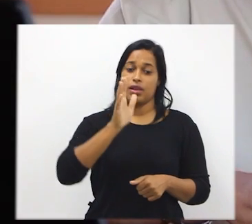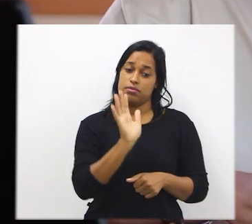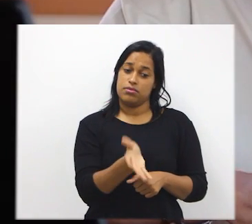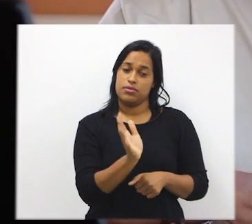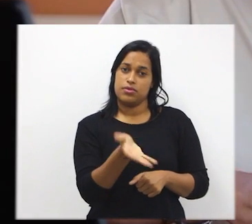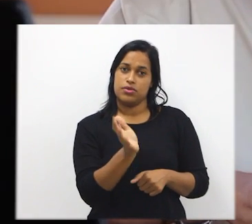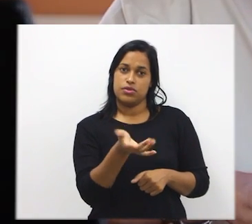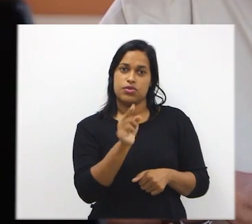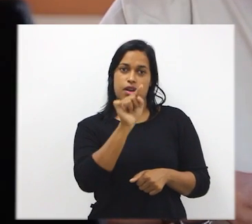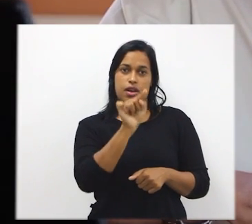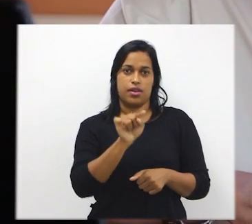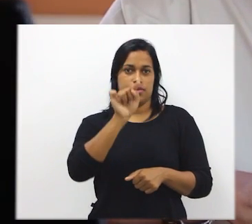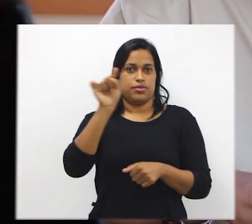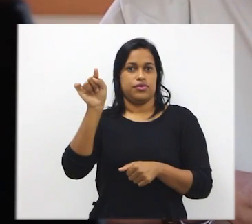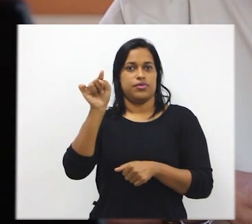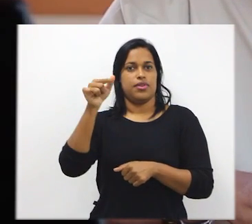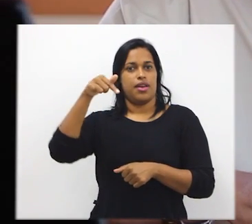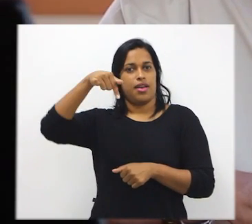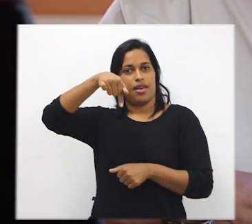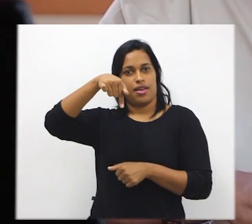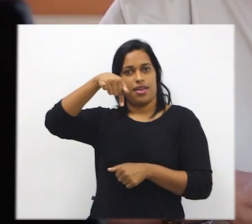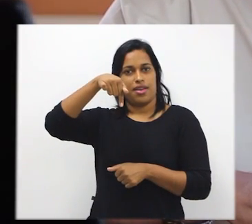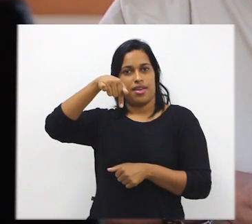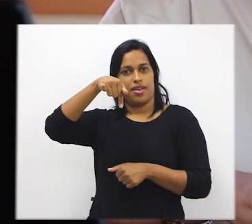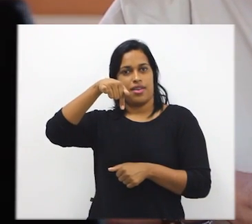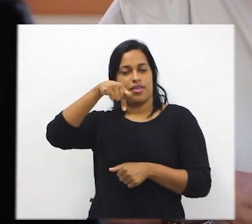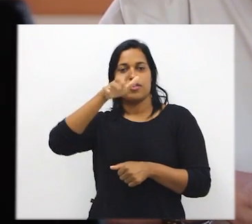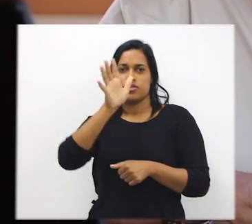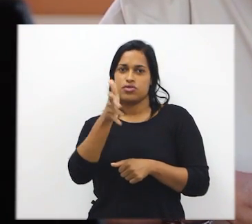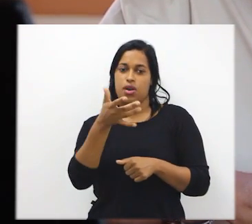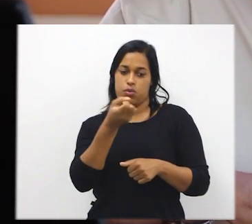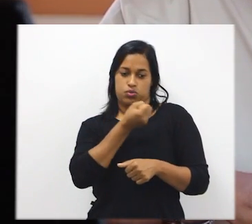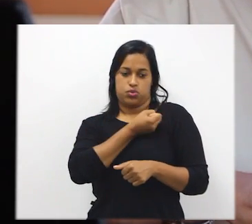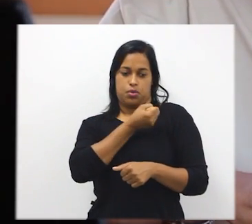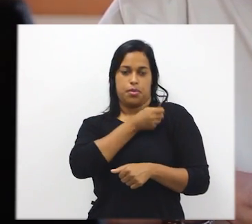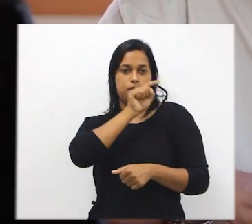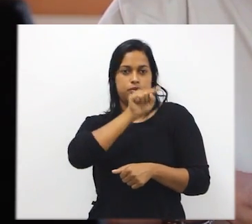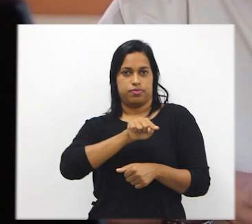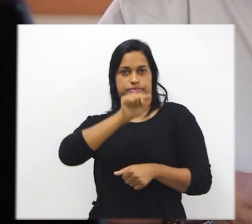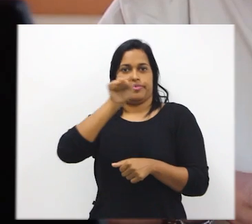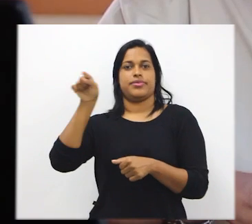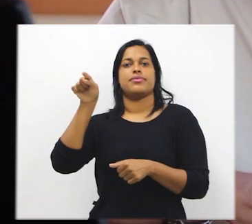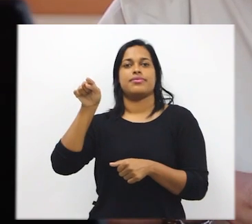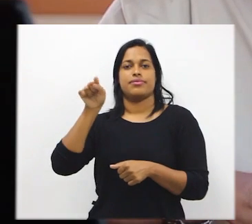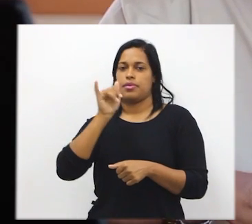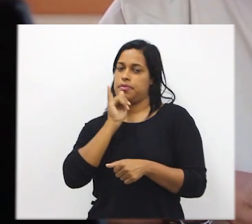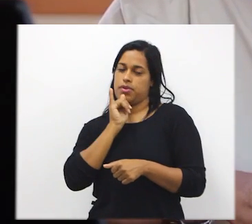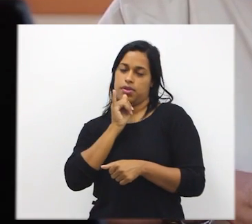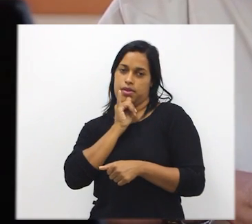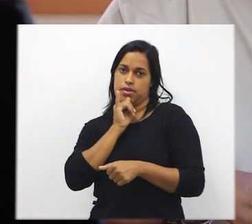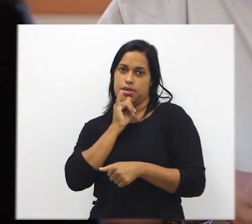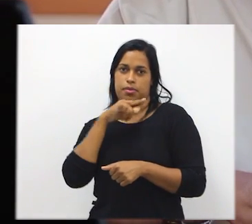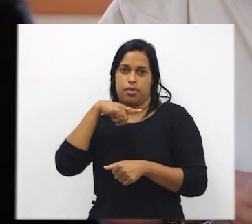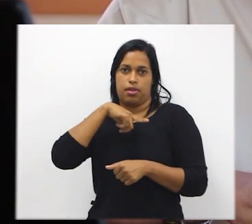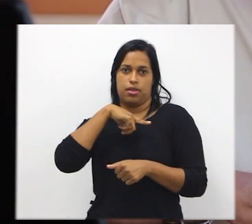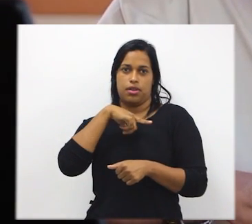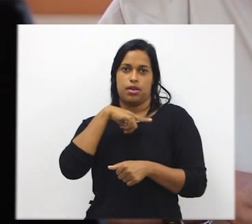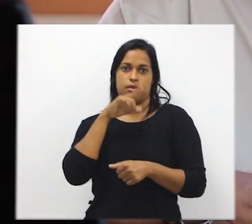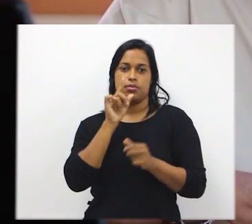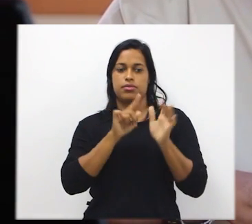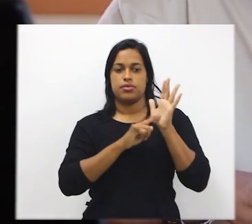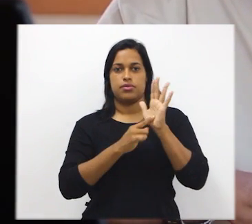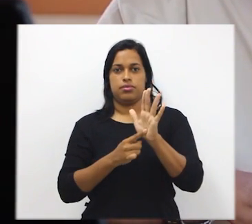Já raiz q, ele dá a raiz quadrada de um número. No exemplo, nós temos,